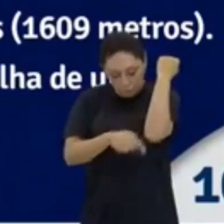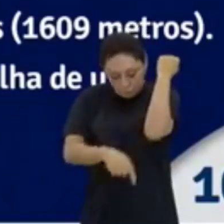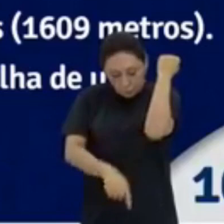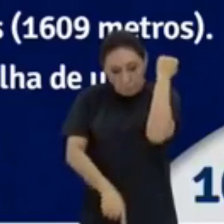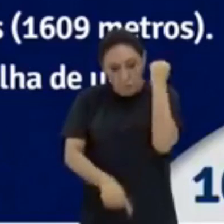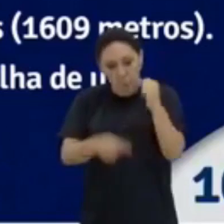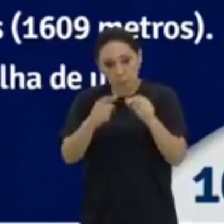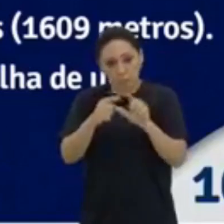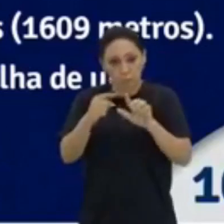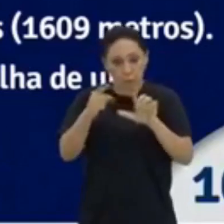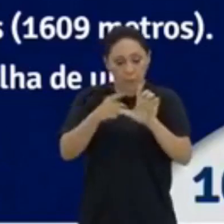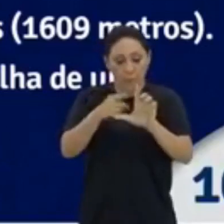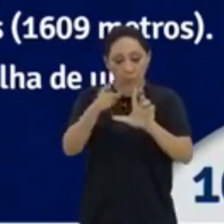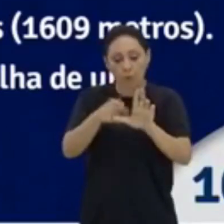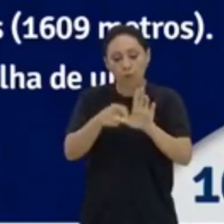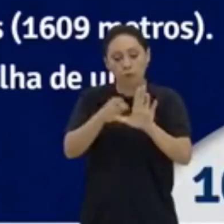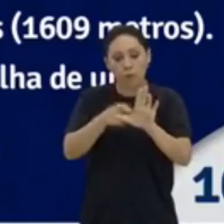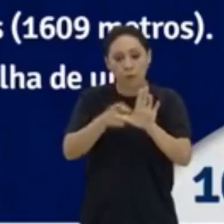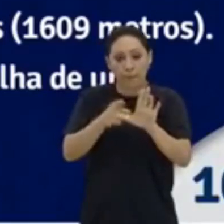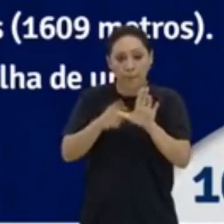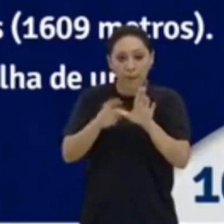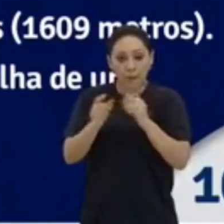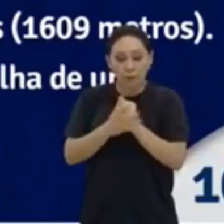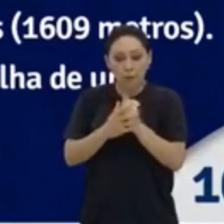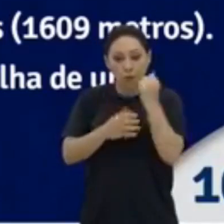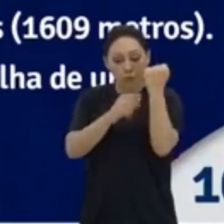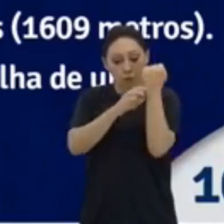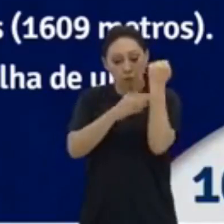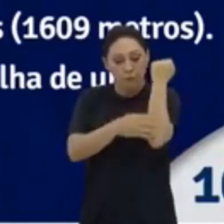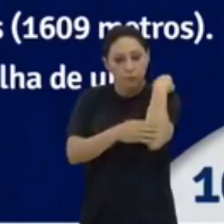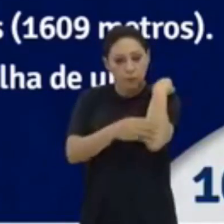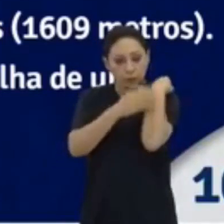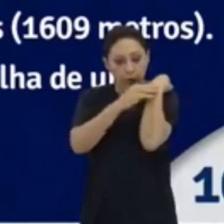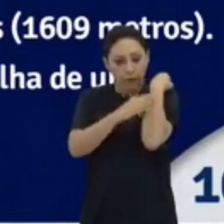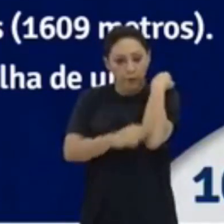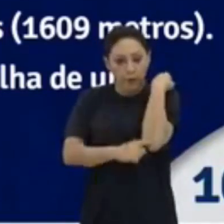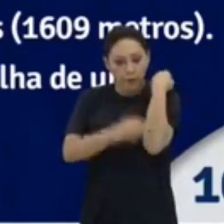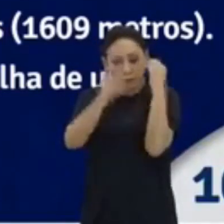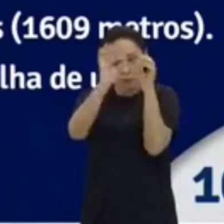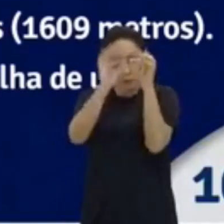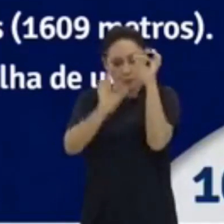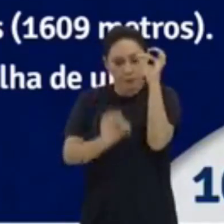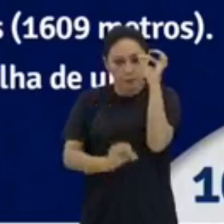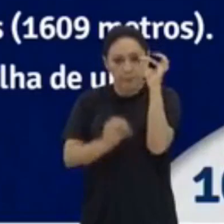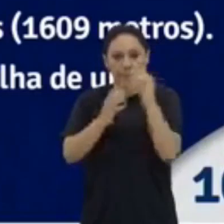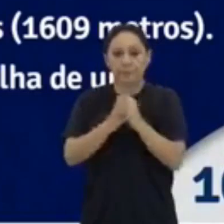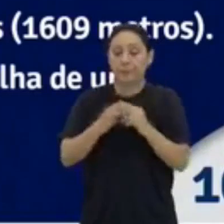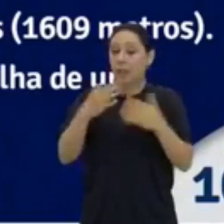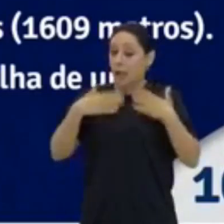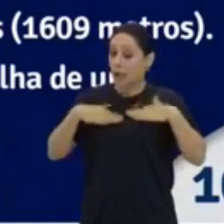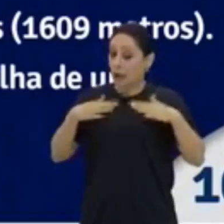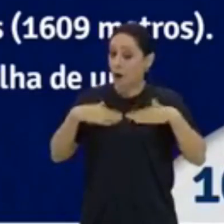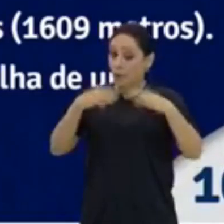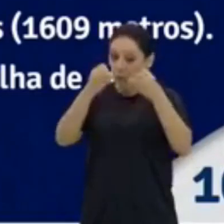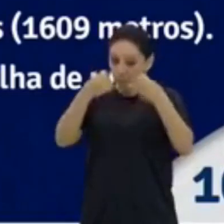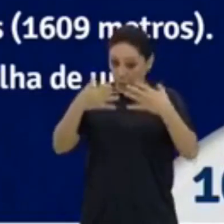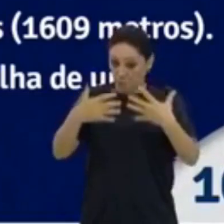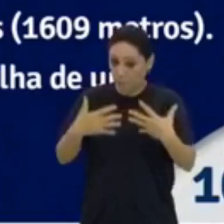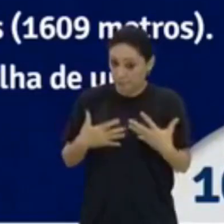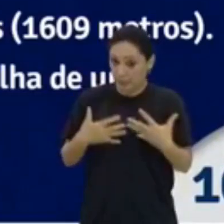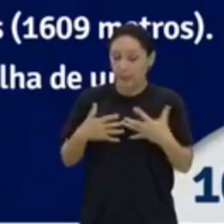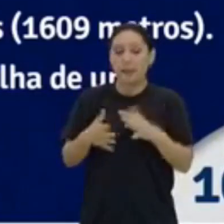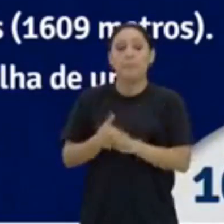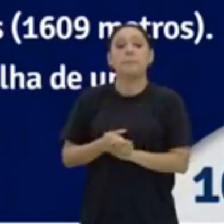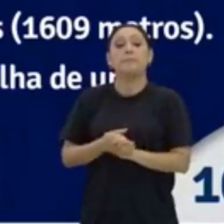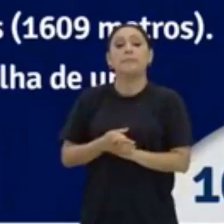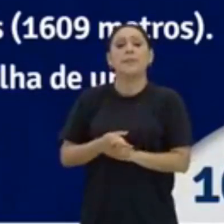médio, Fernando. Estando o braço e o antebraço dobrados em ângulos retos e a mão esticada. Calma, pessoal, já vou falar já o que é isso.